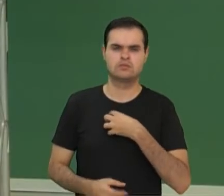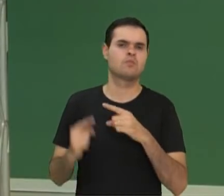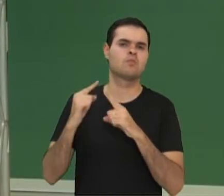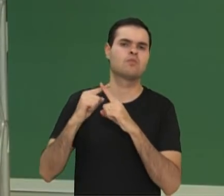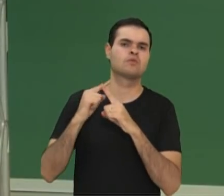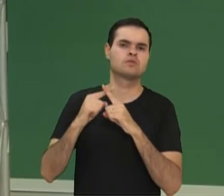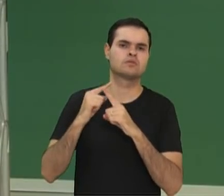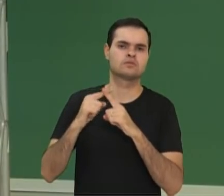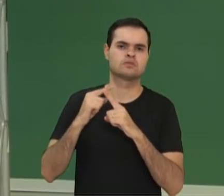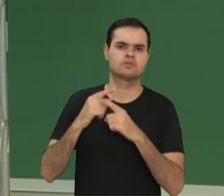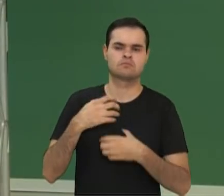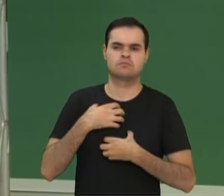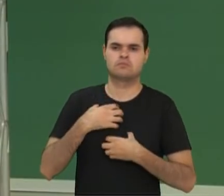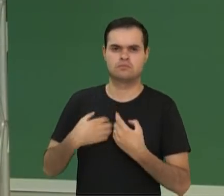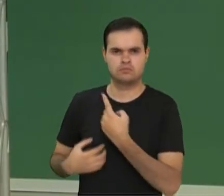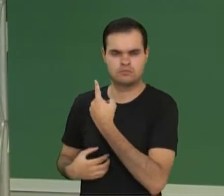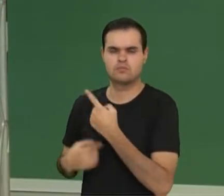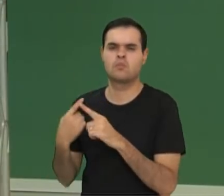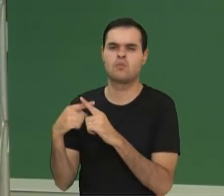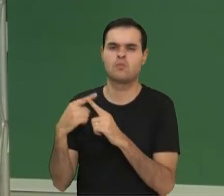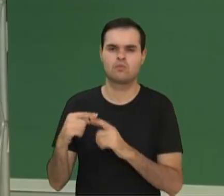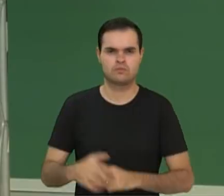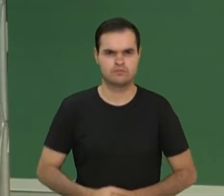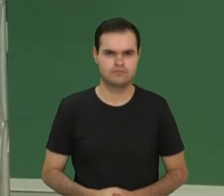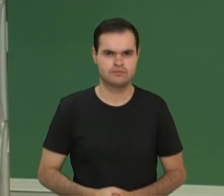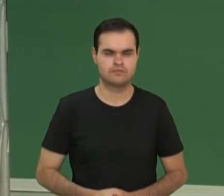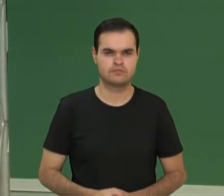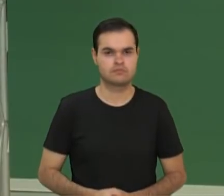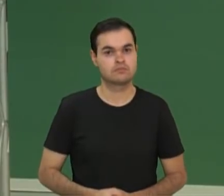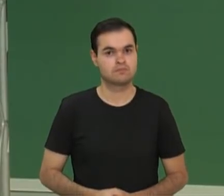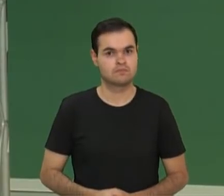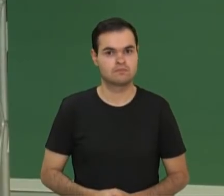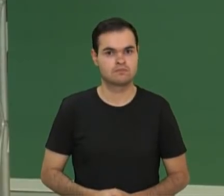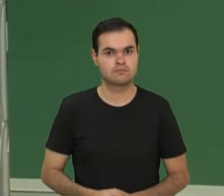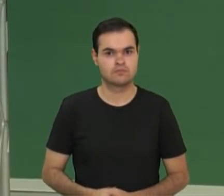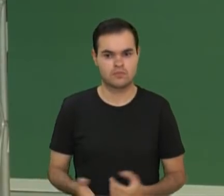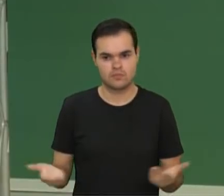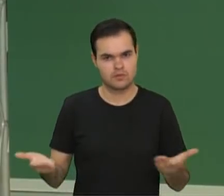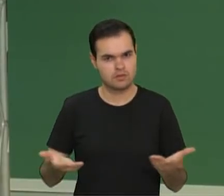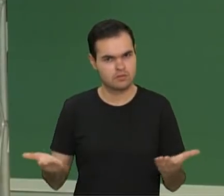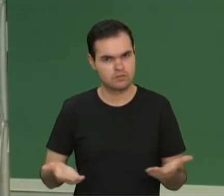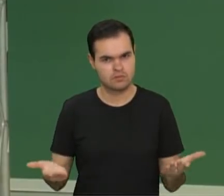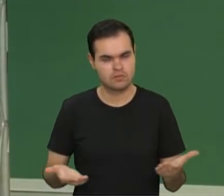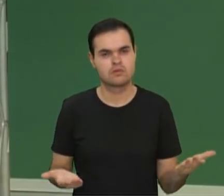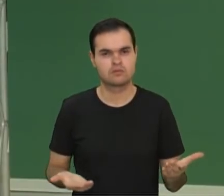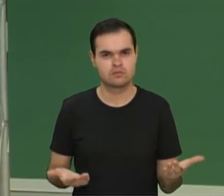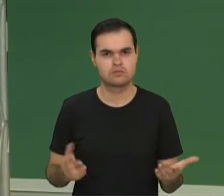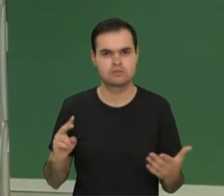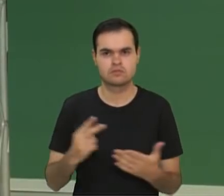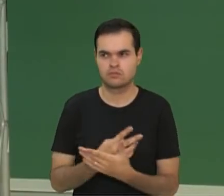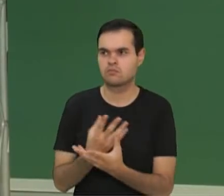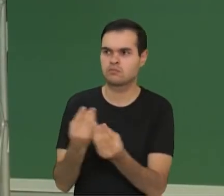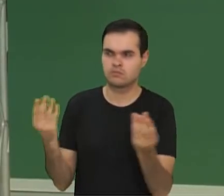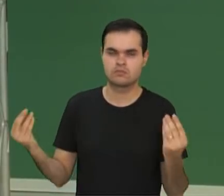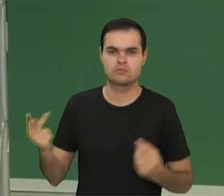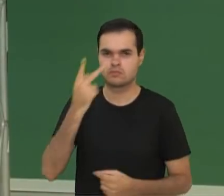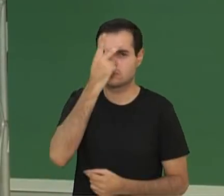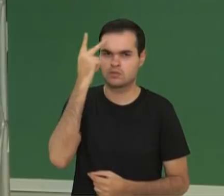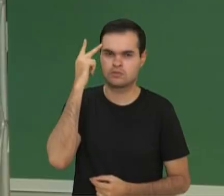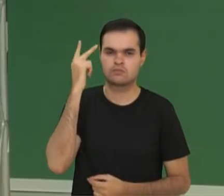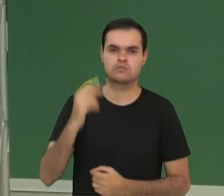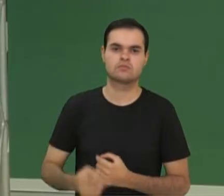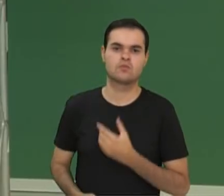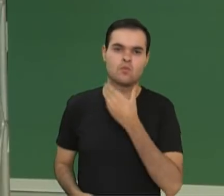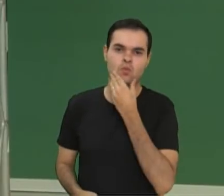que ela está se sentindo dessa forma? Vejam só, né? É algo atual, algo que acontece com muita gente. O homem